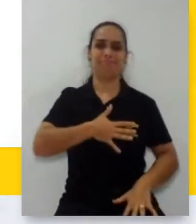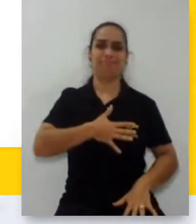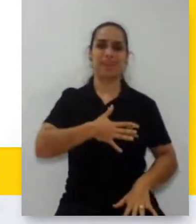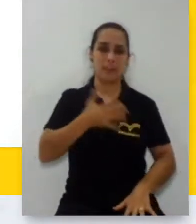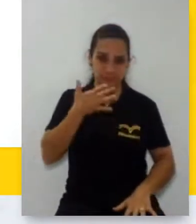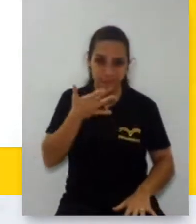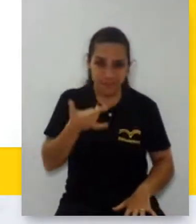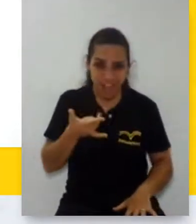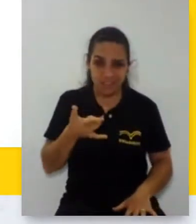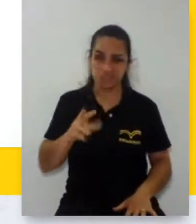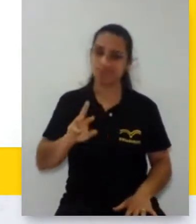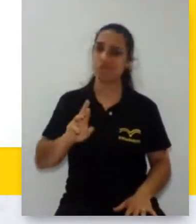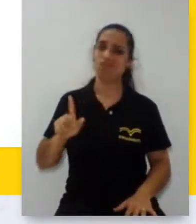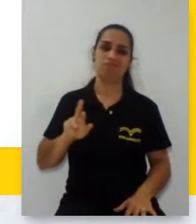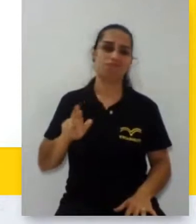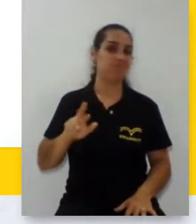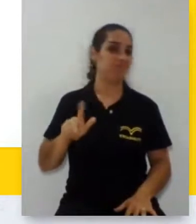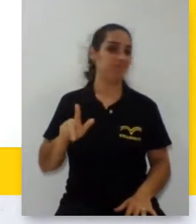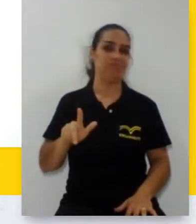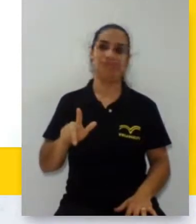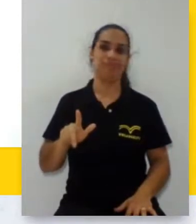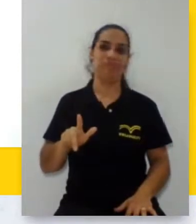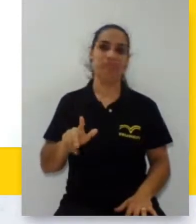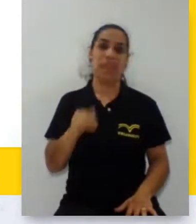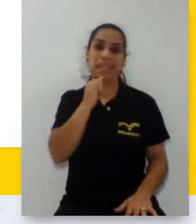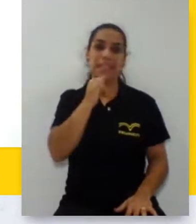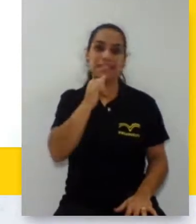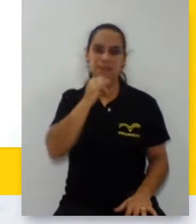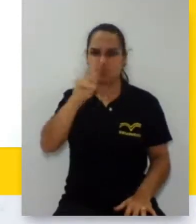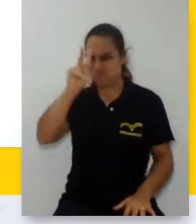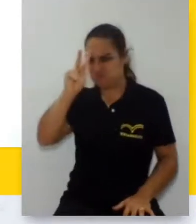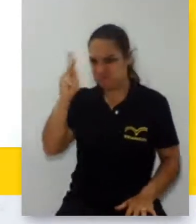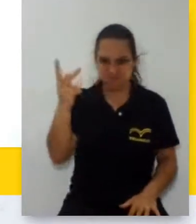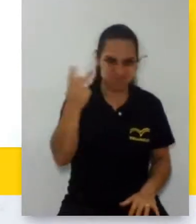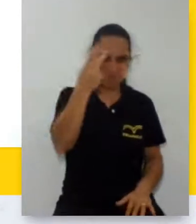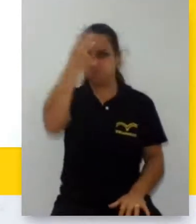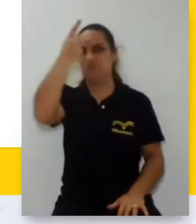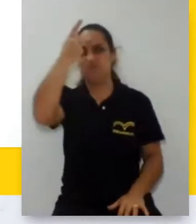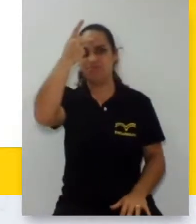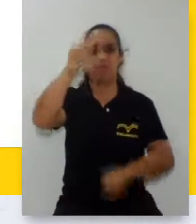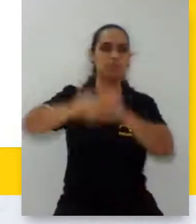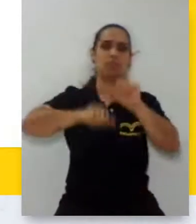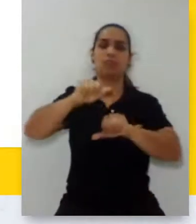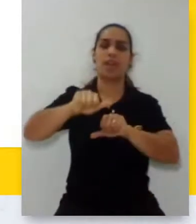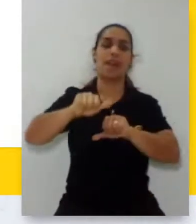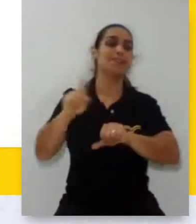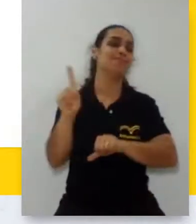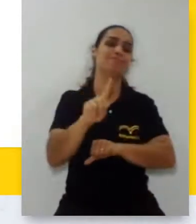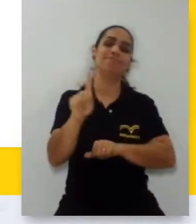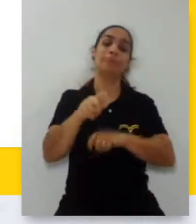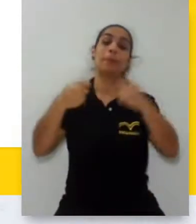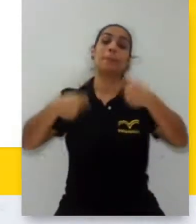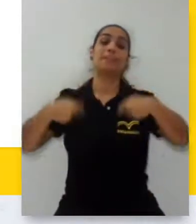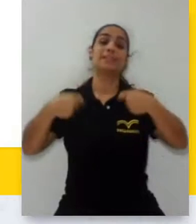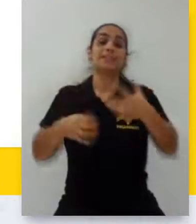lá da analogia dos músicos, que é preciso de dedicação, de esforço, de determinação para você incorporar